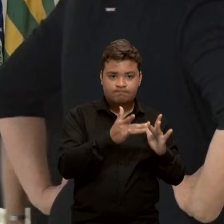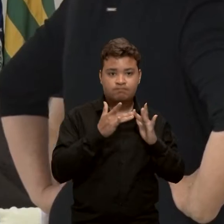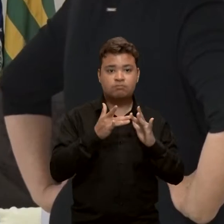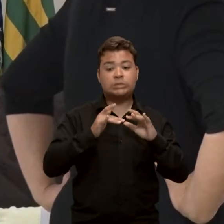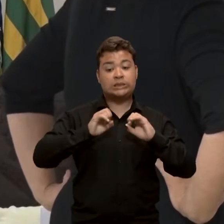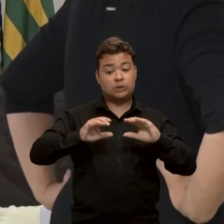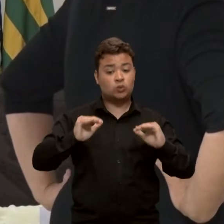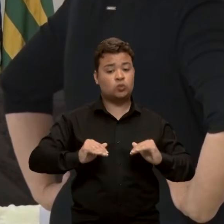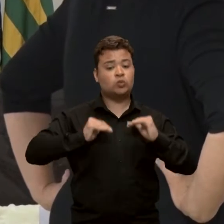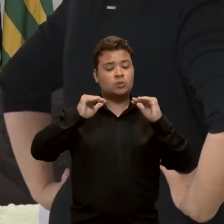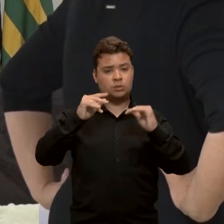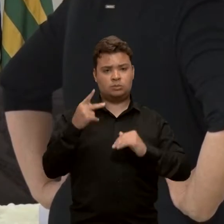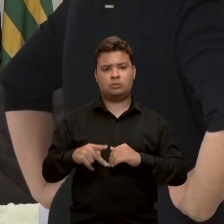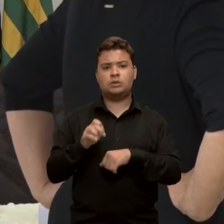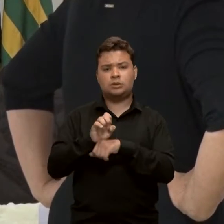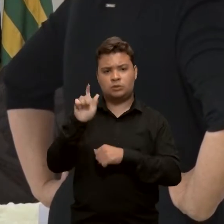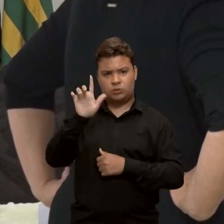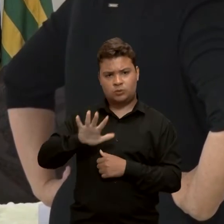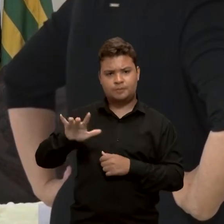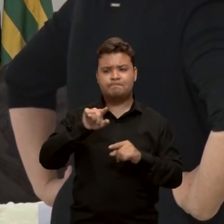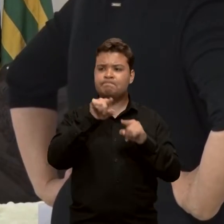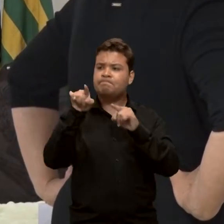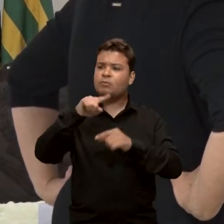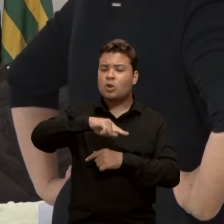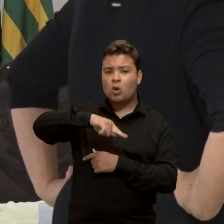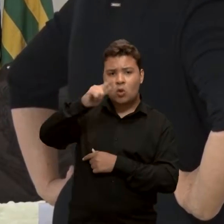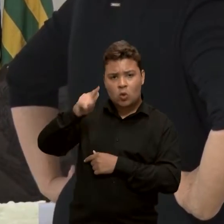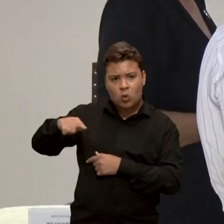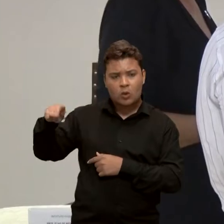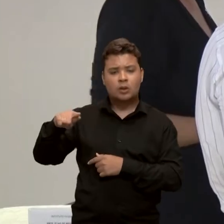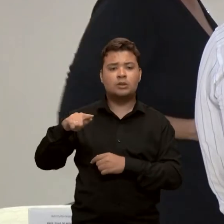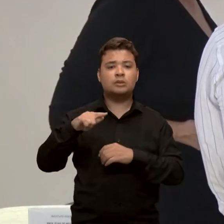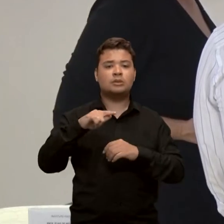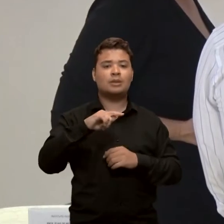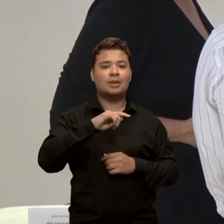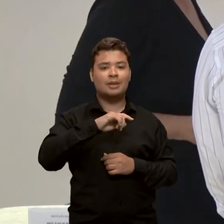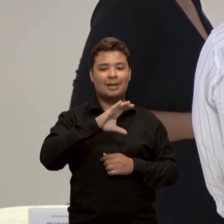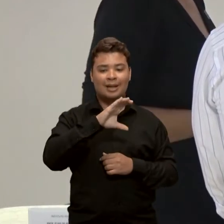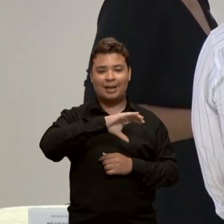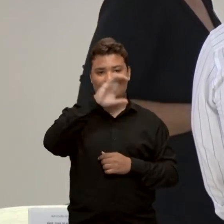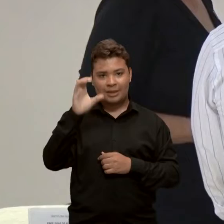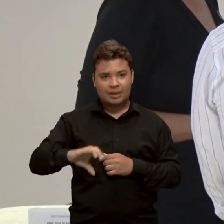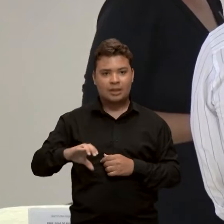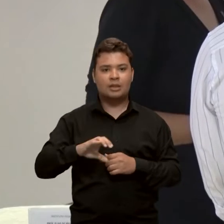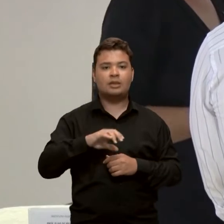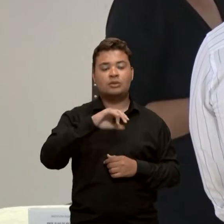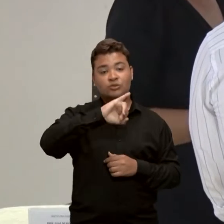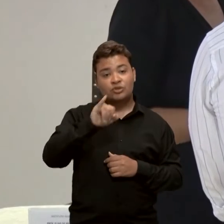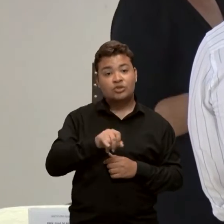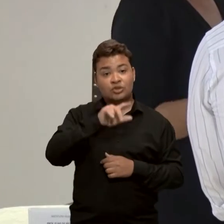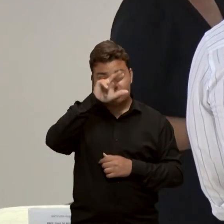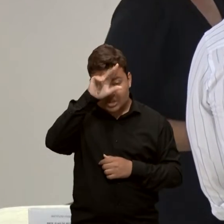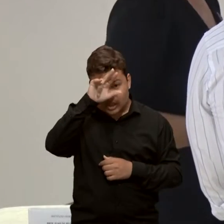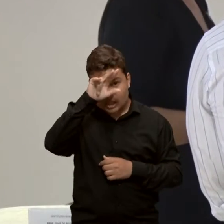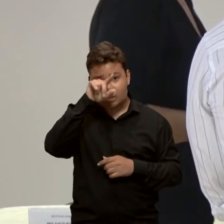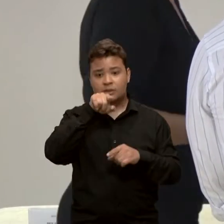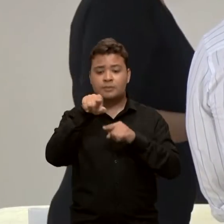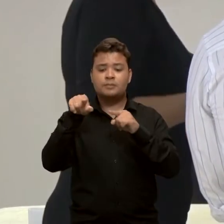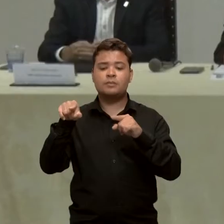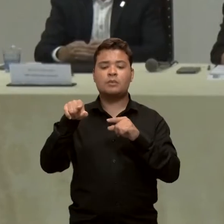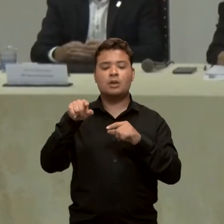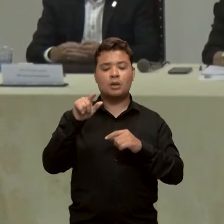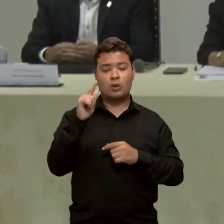Estado. Representantes da Federal de Goiás, Catalão, Jataí, do Instituto Federal Goiano e de Goiás formaram a